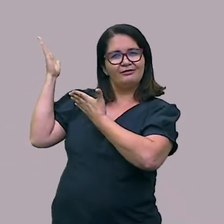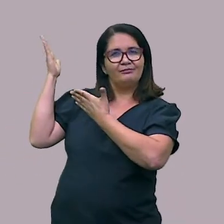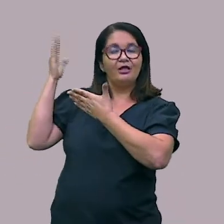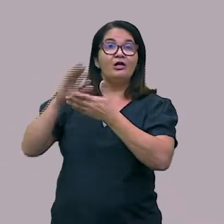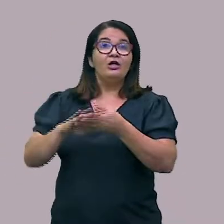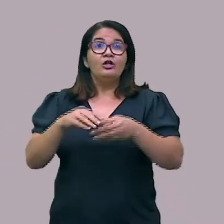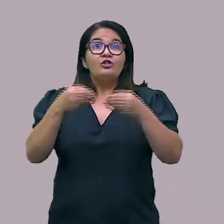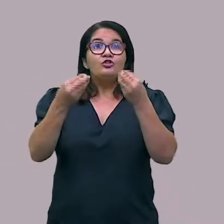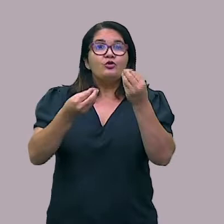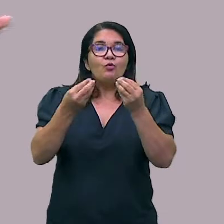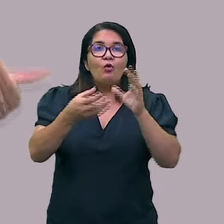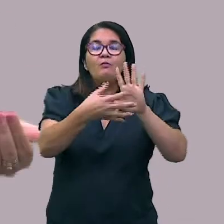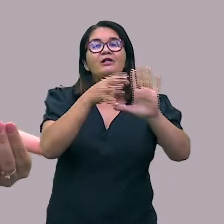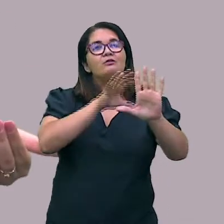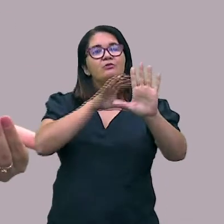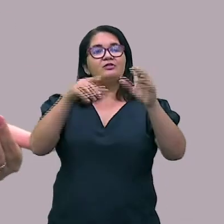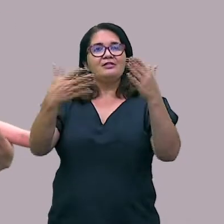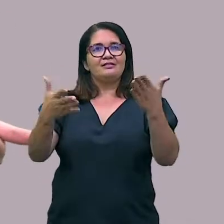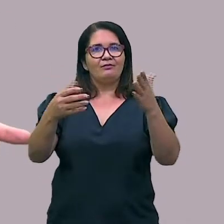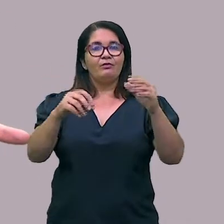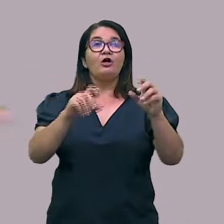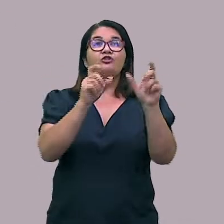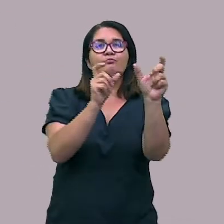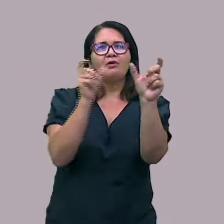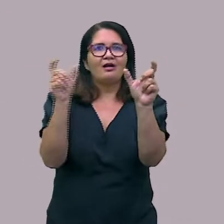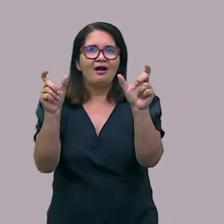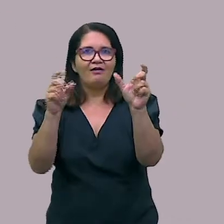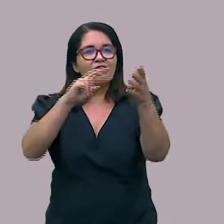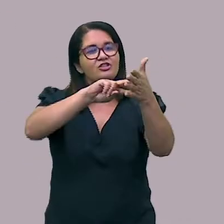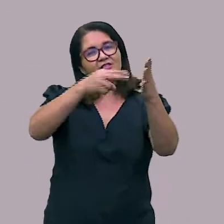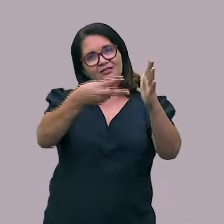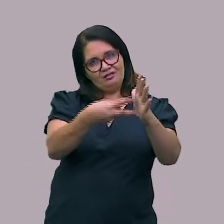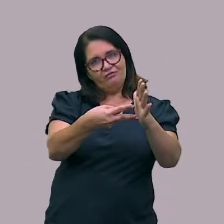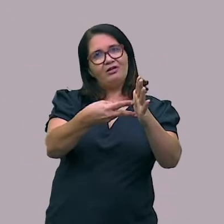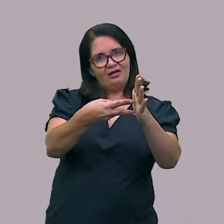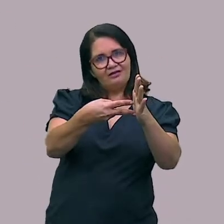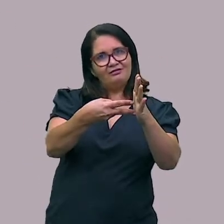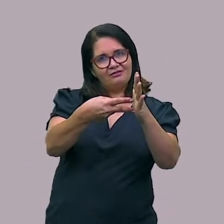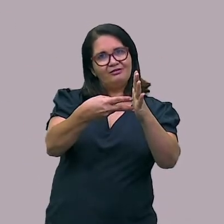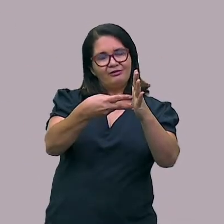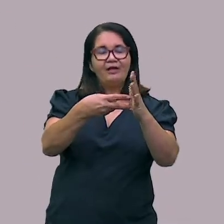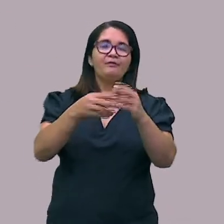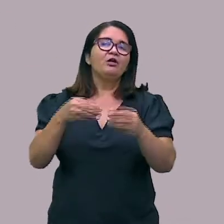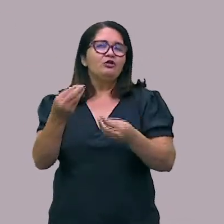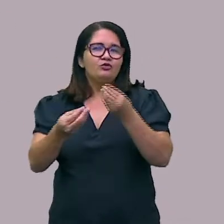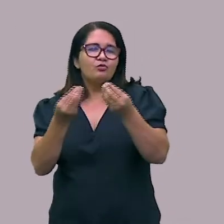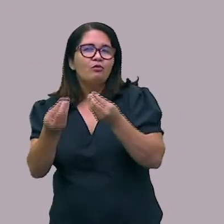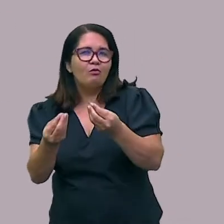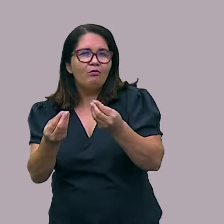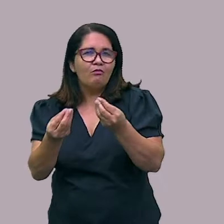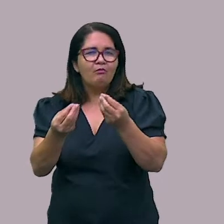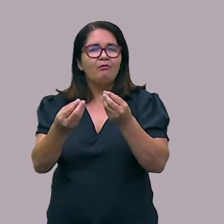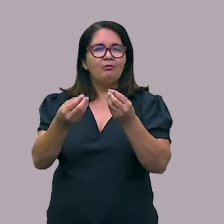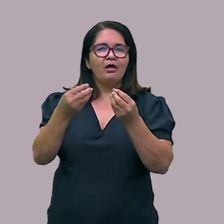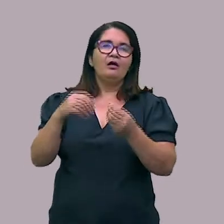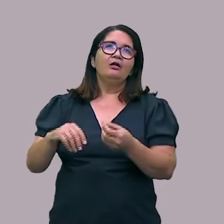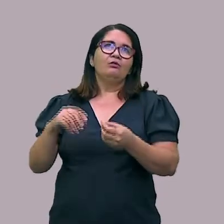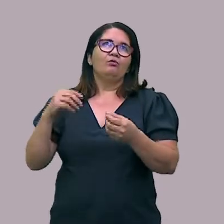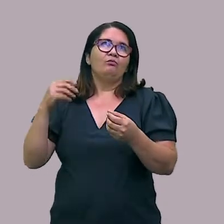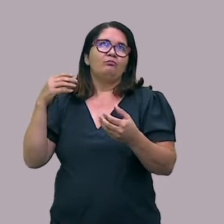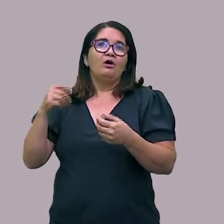transposição de significados, considerando, por exemplo, a parte pelo todo, o autor pela